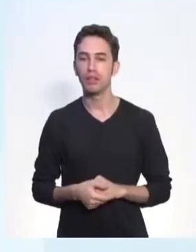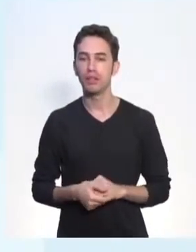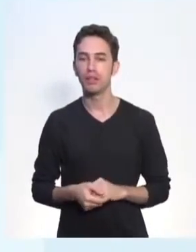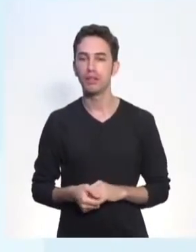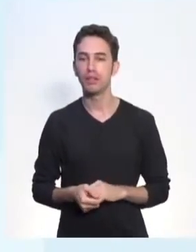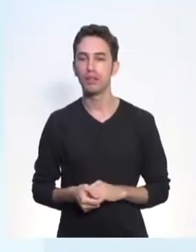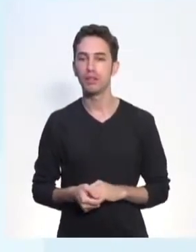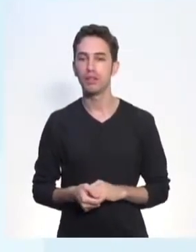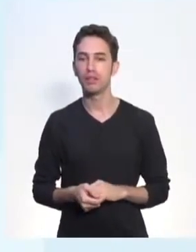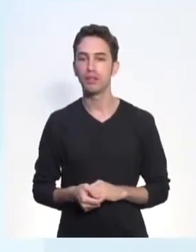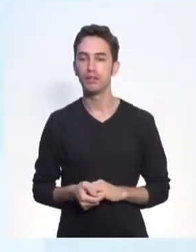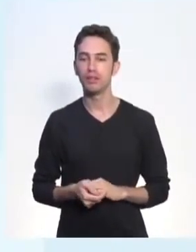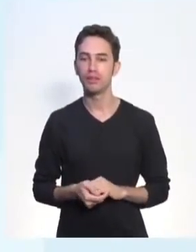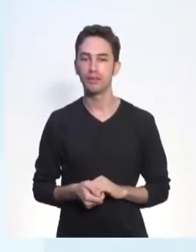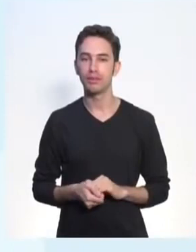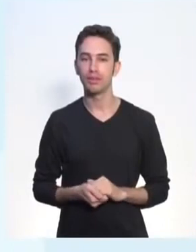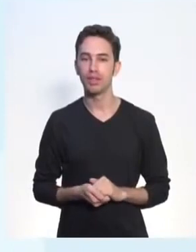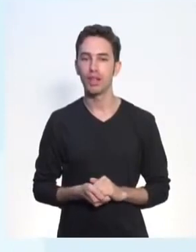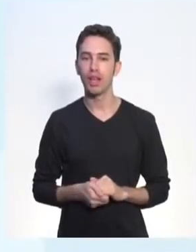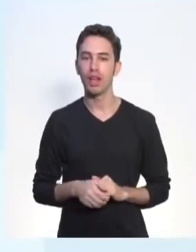são